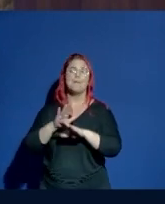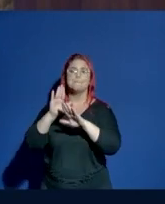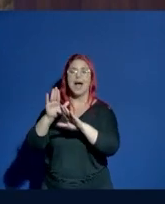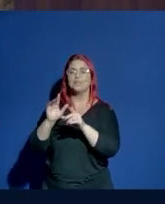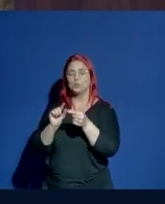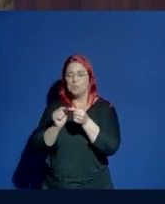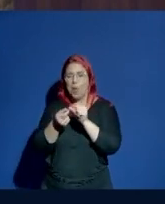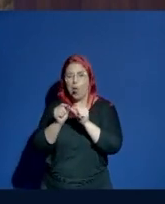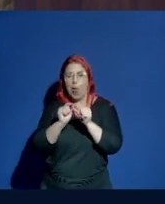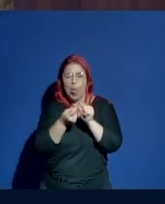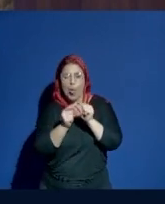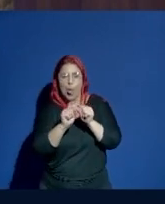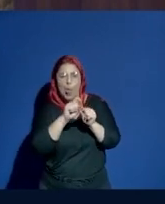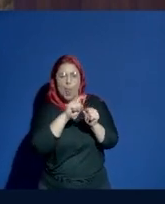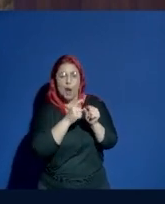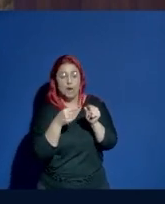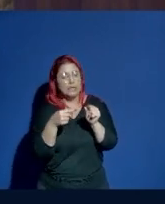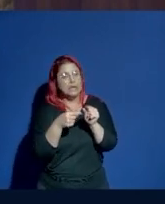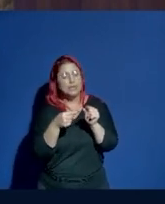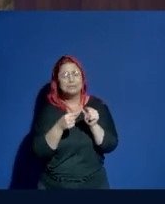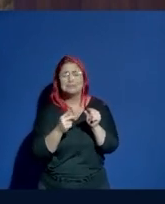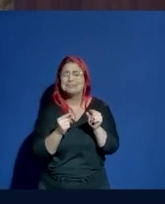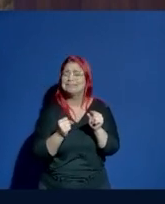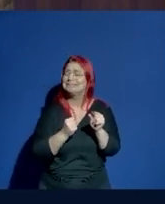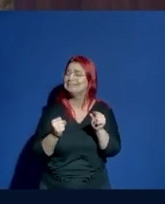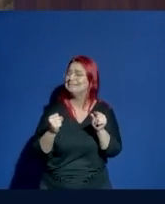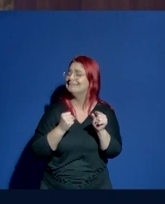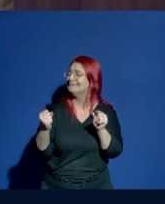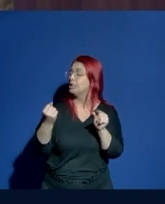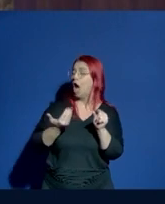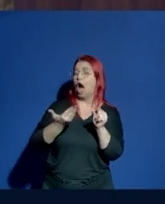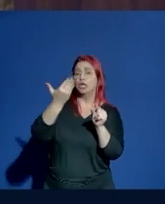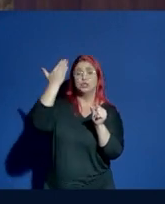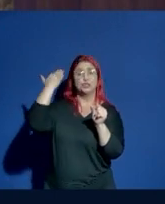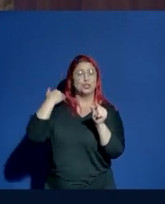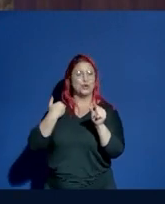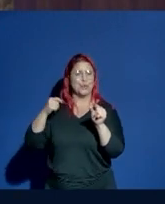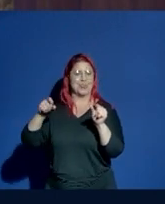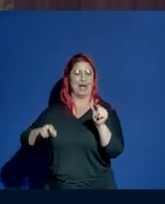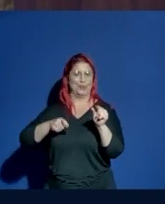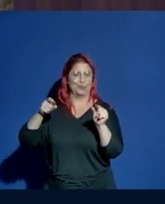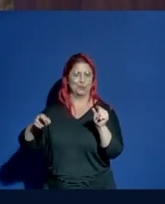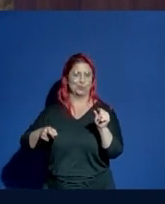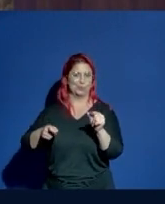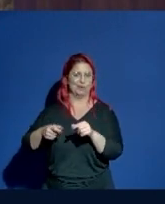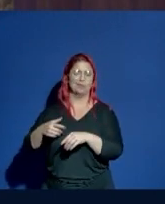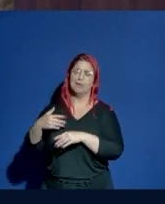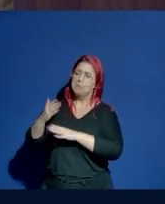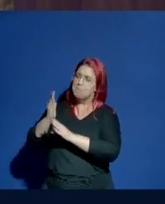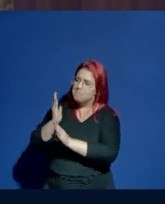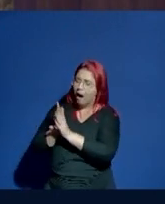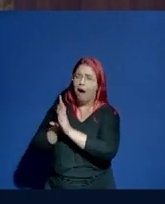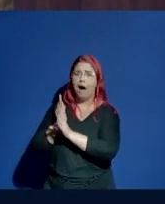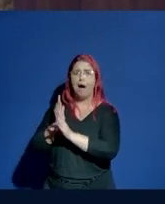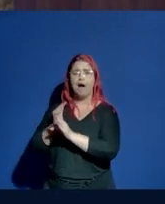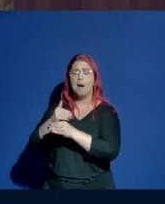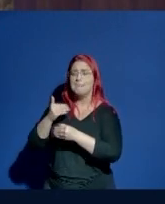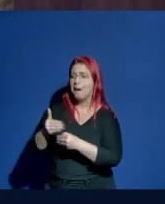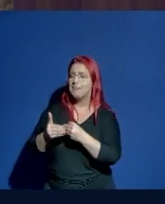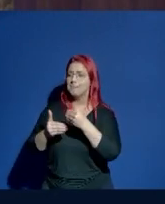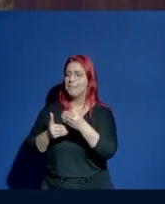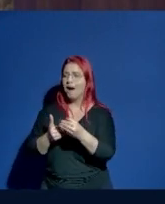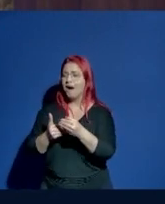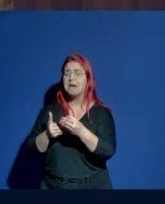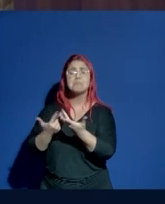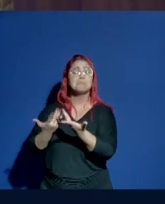micro-organismo, é algo muito antigo na agricultura brasileira, né, algo que a gente foi lá, descobriu, talvez um dono